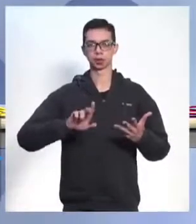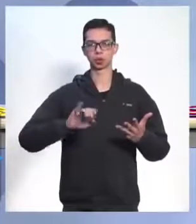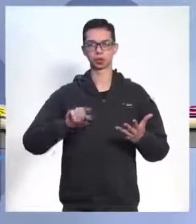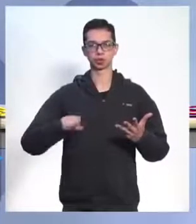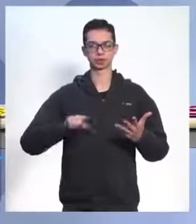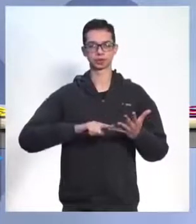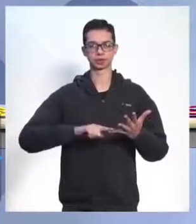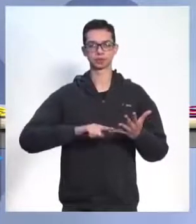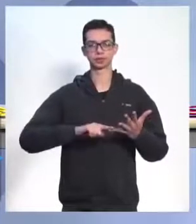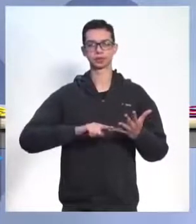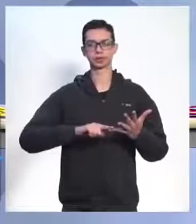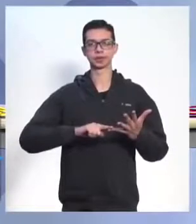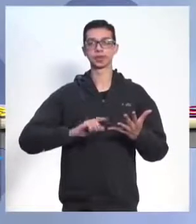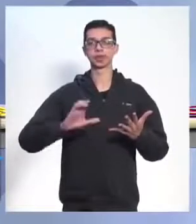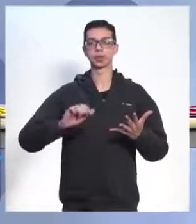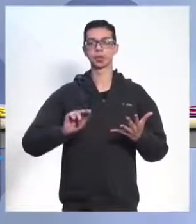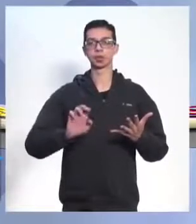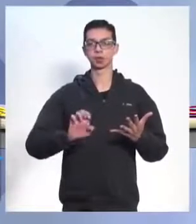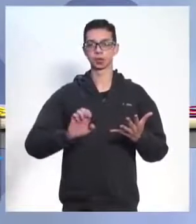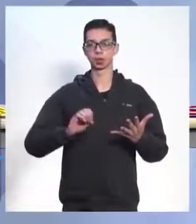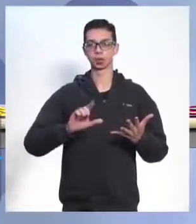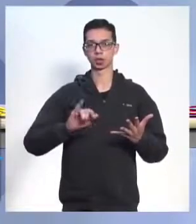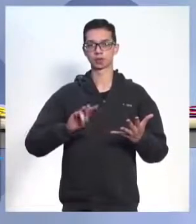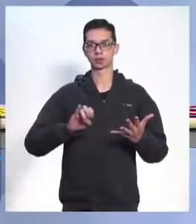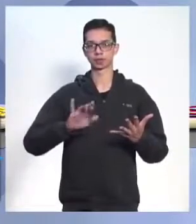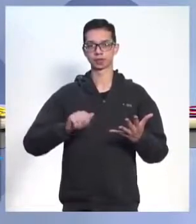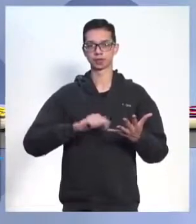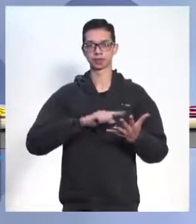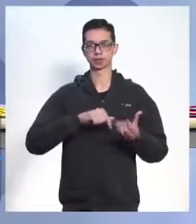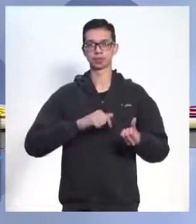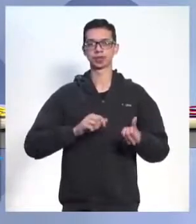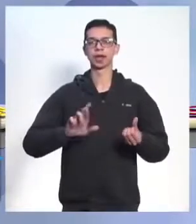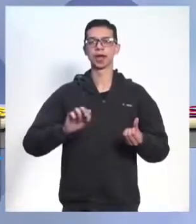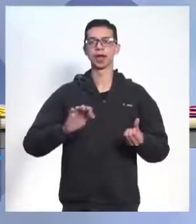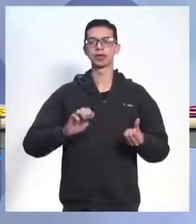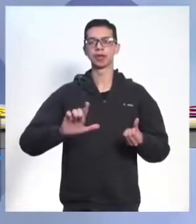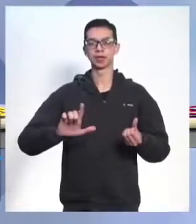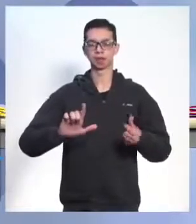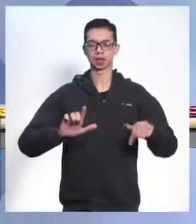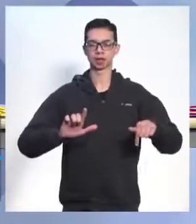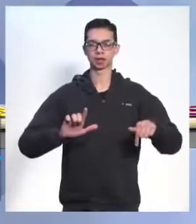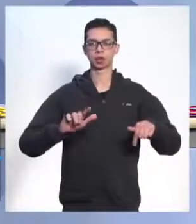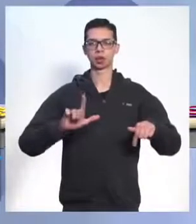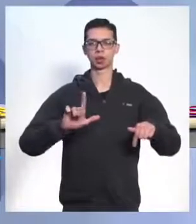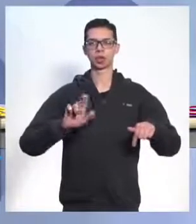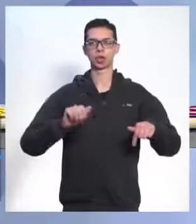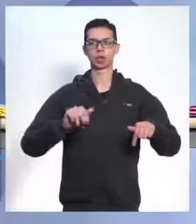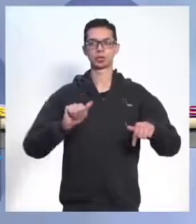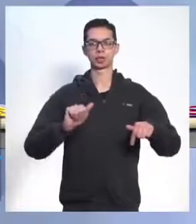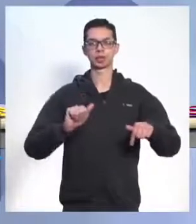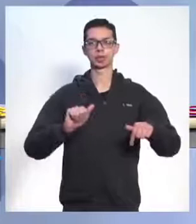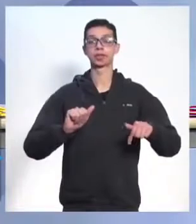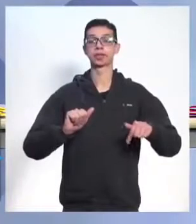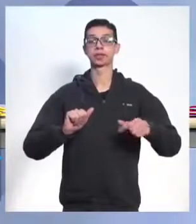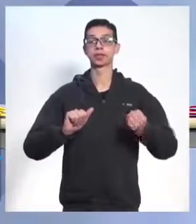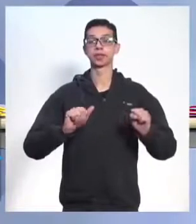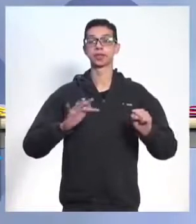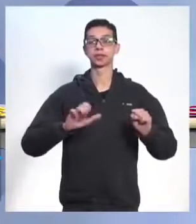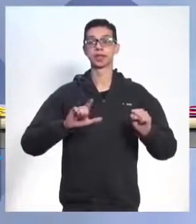Oliveira, Rafaela, quem mais? Luana, Félix, Camila e um monte de